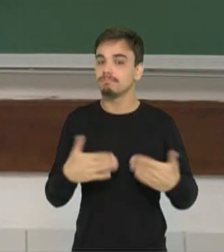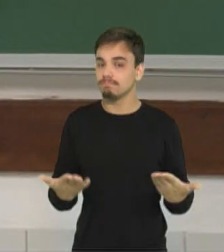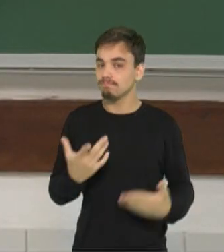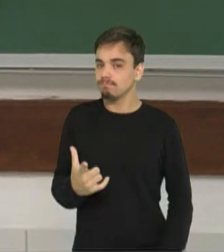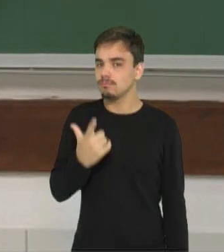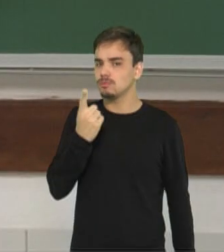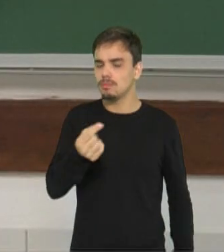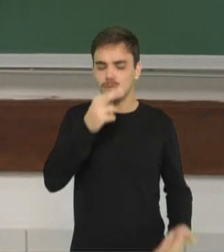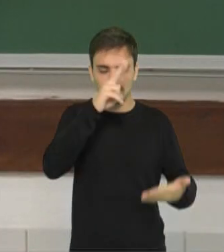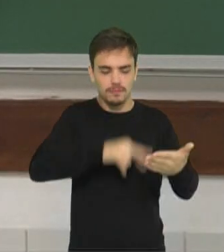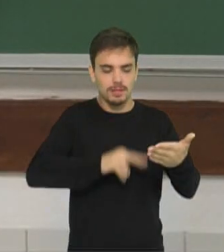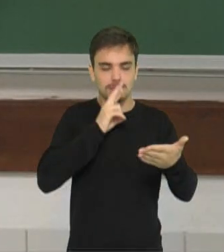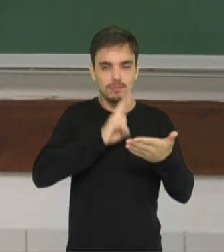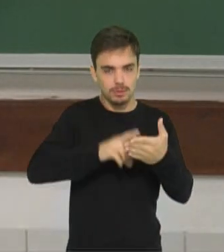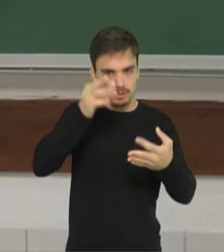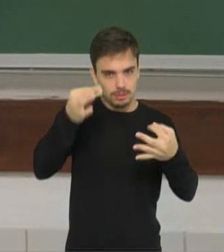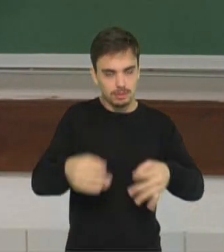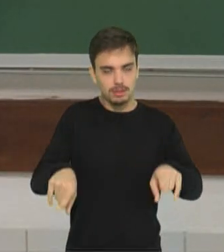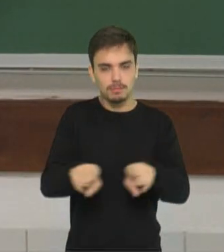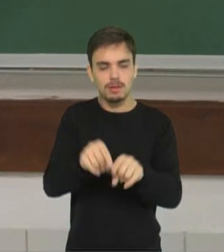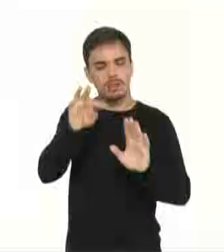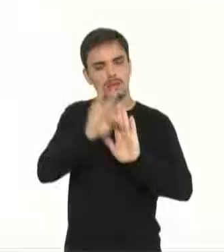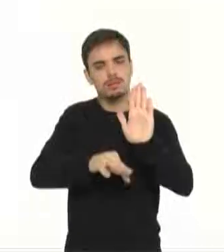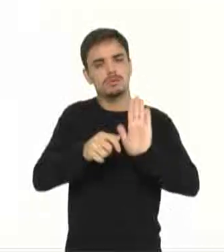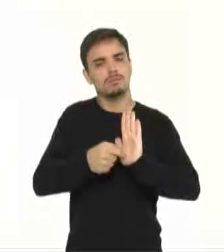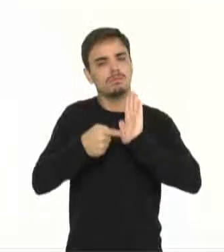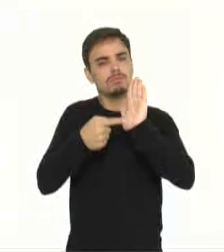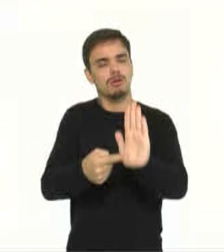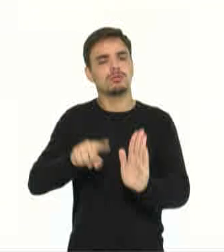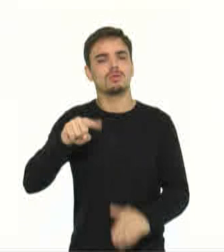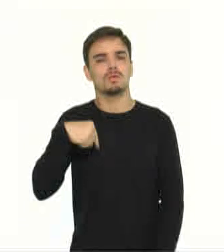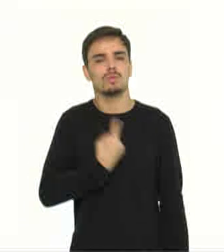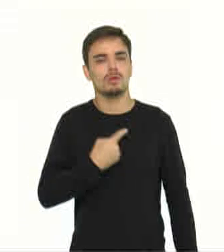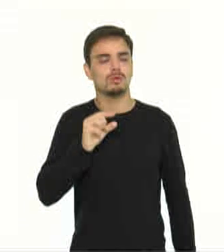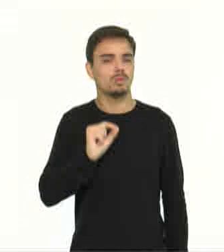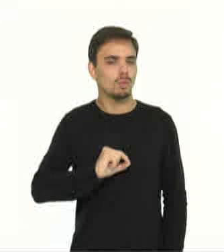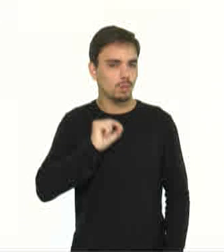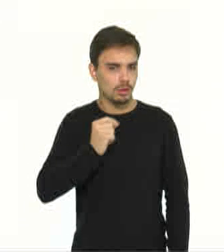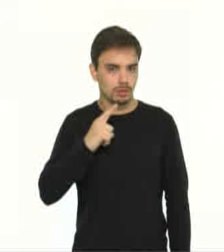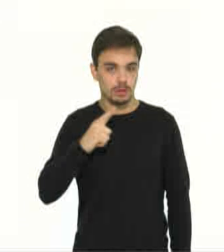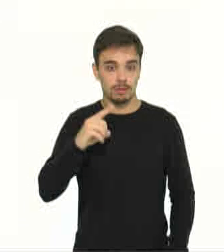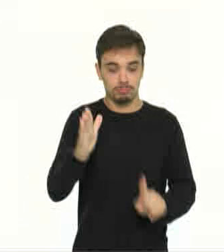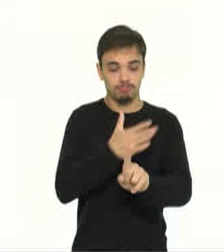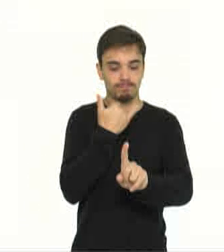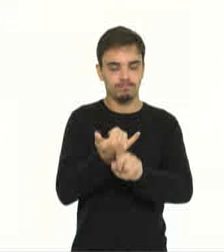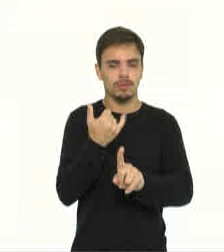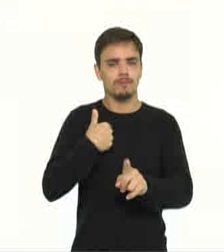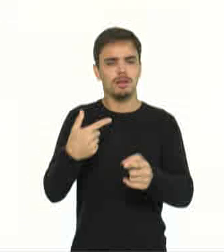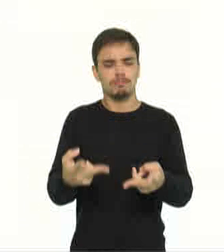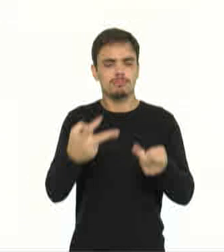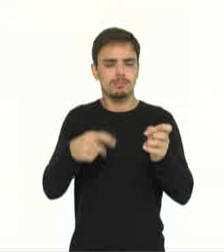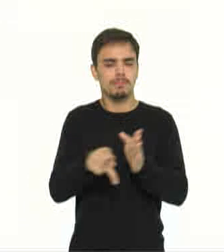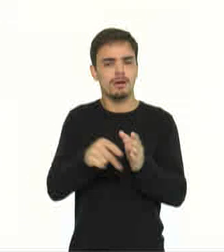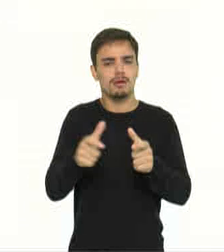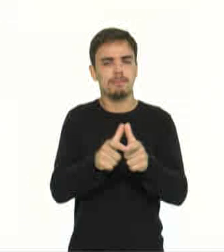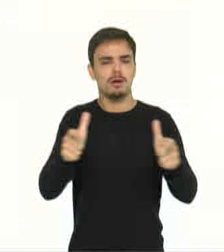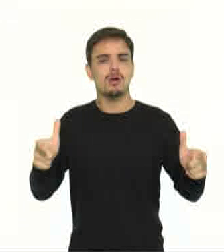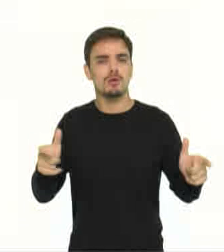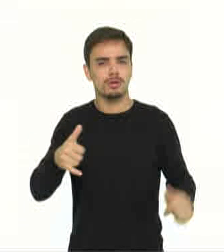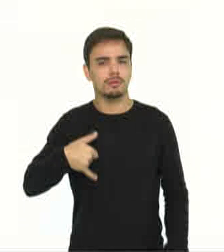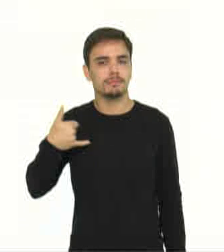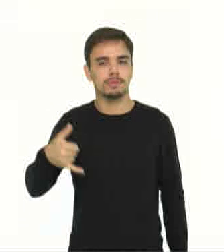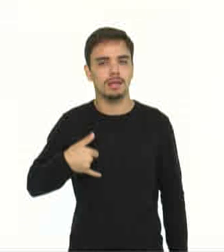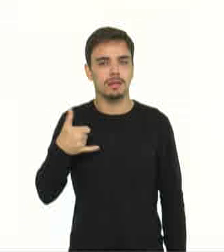Vamos conferir a resposta então? O texto relata o que pra gente? Que o bullying foi identificado em maior percentual para os filhos na idade